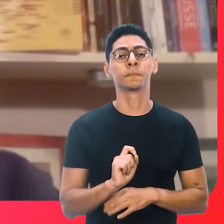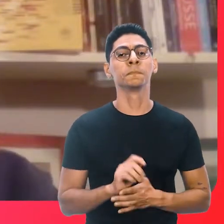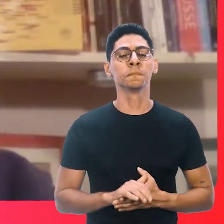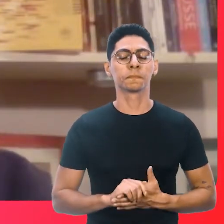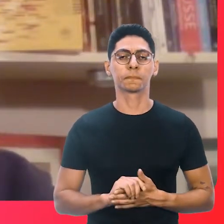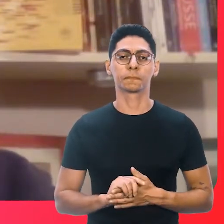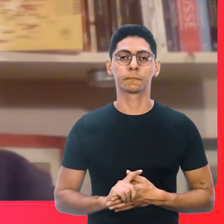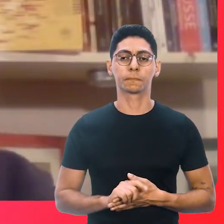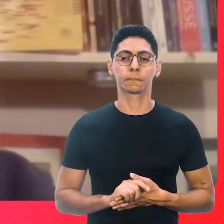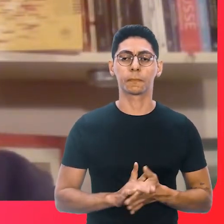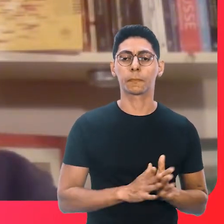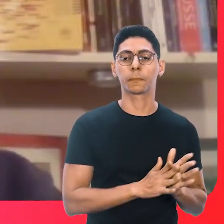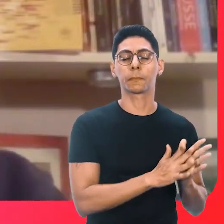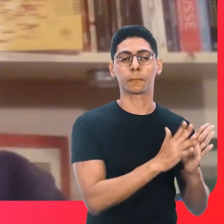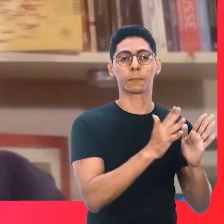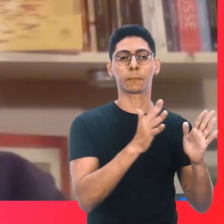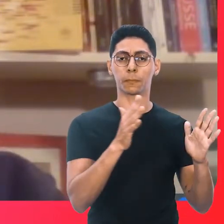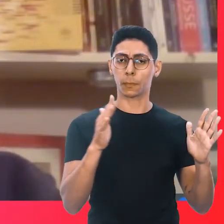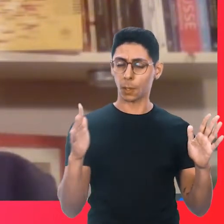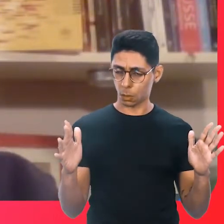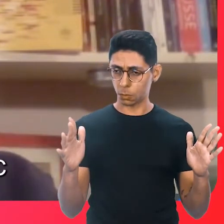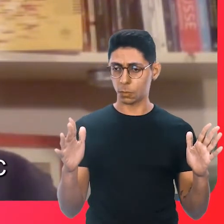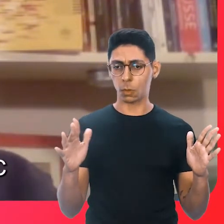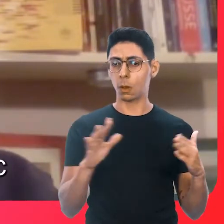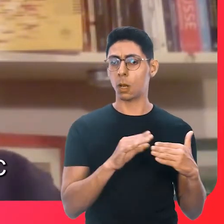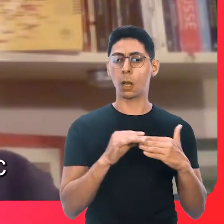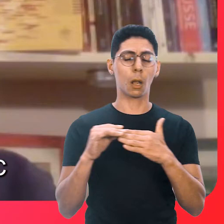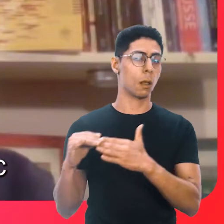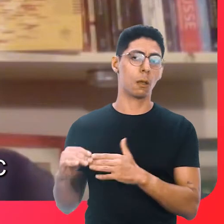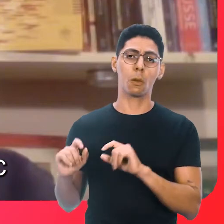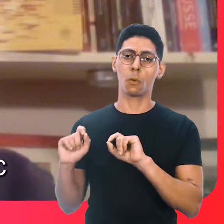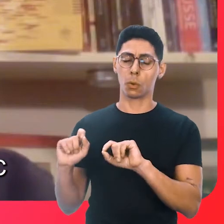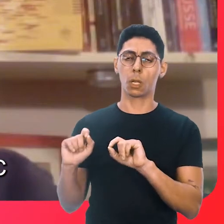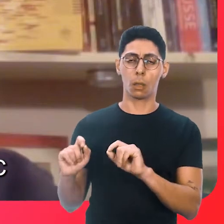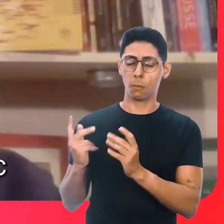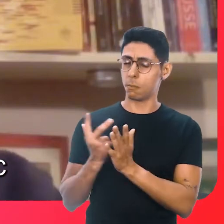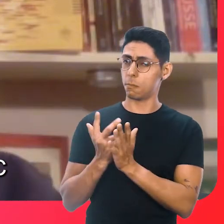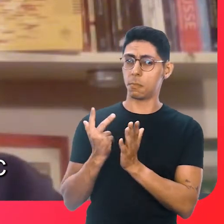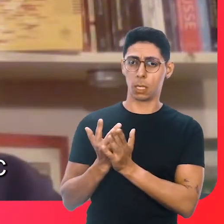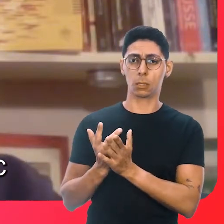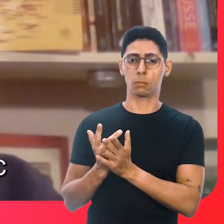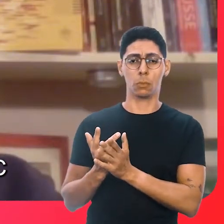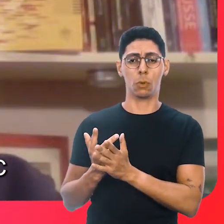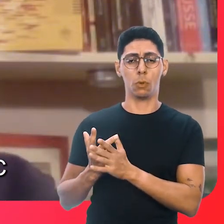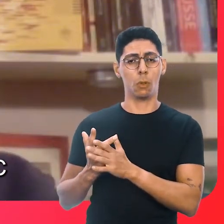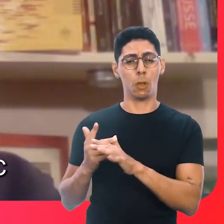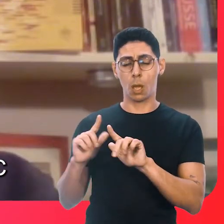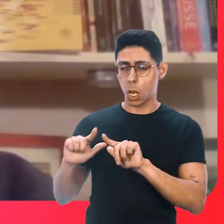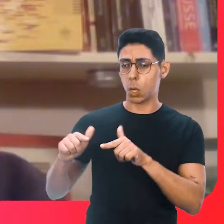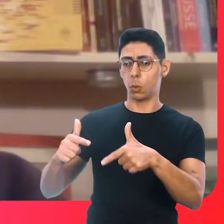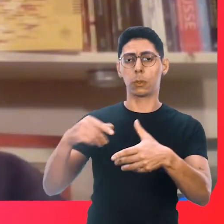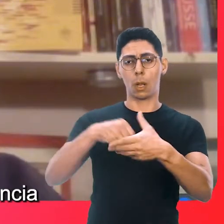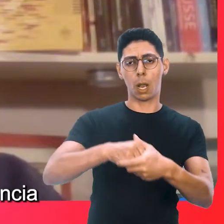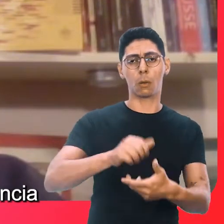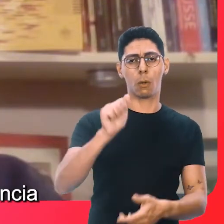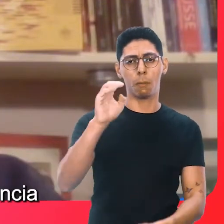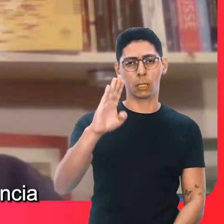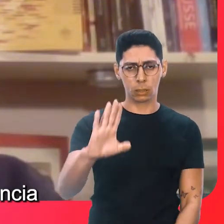de um tempo, levei, como eu era do ABC, eu levei esse movimento lá para o ABC e começamos a atuar